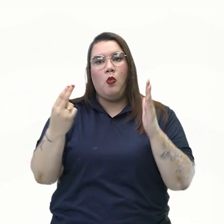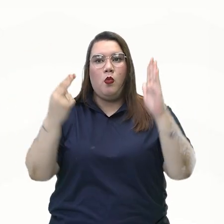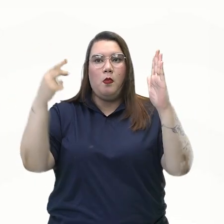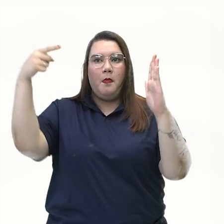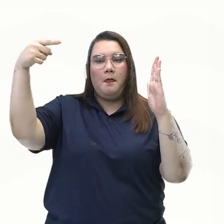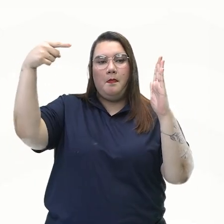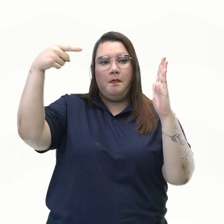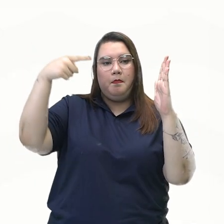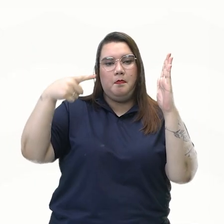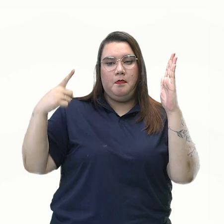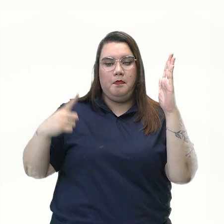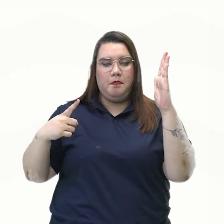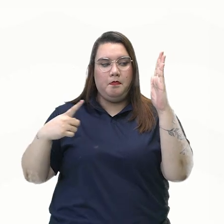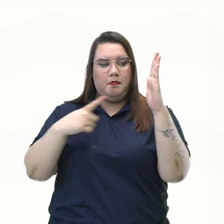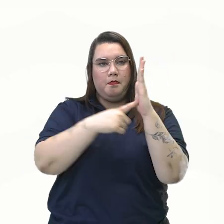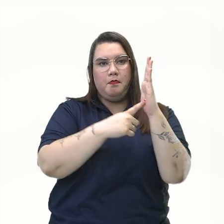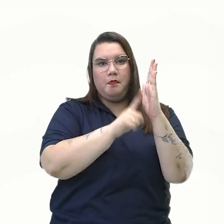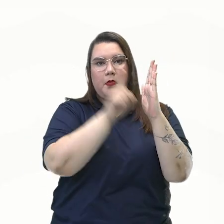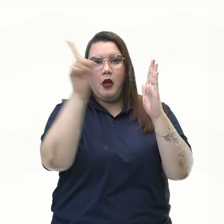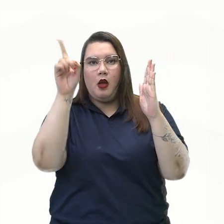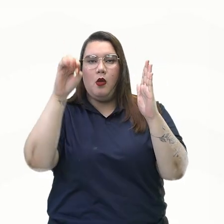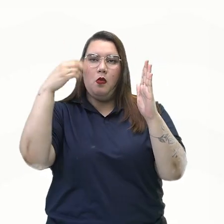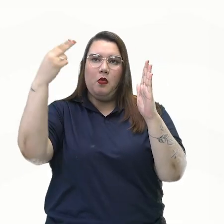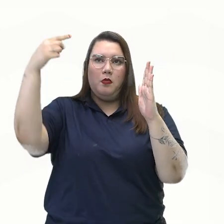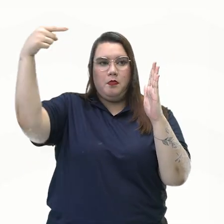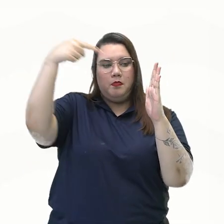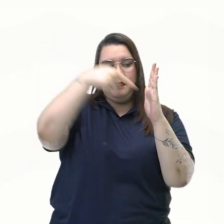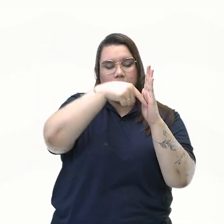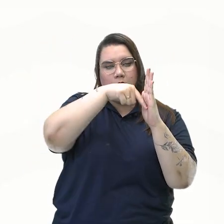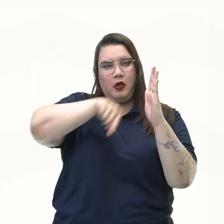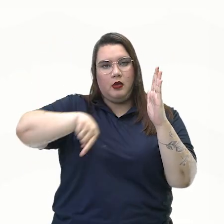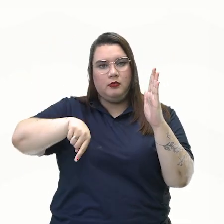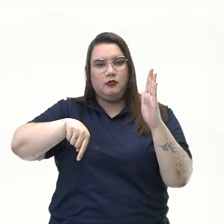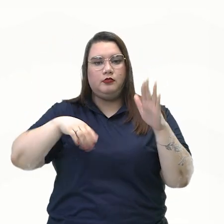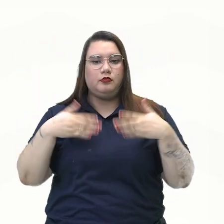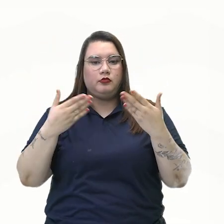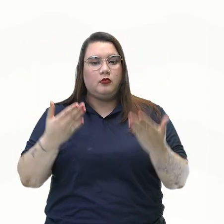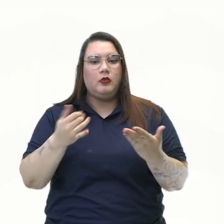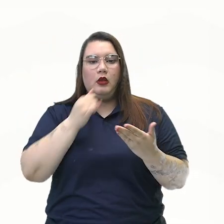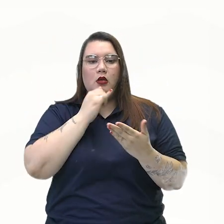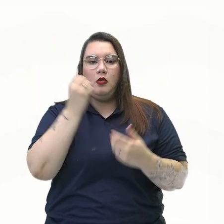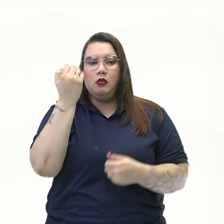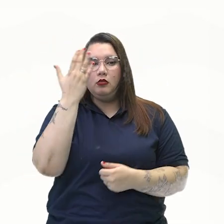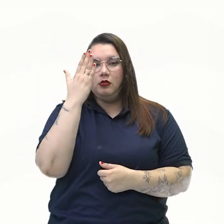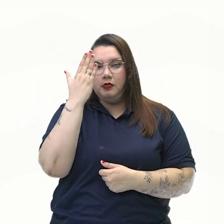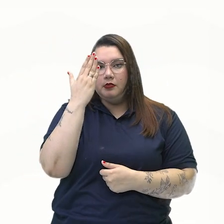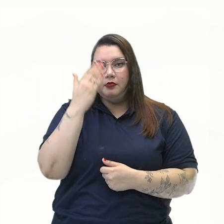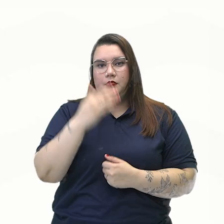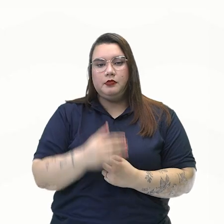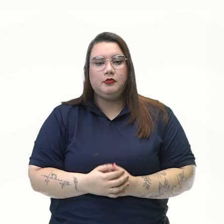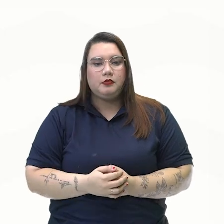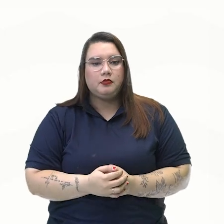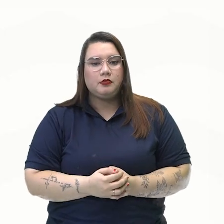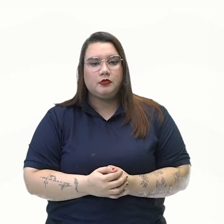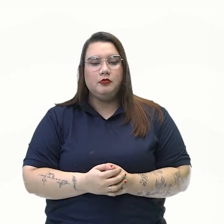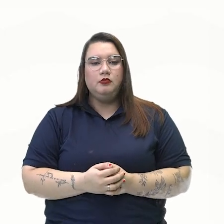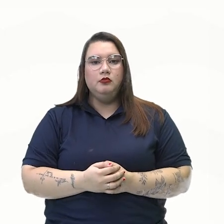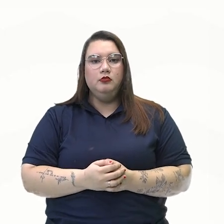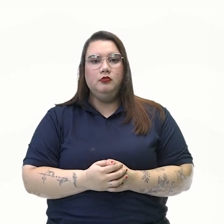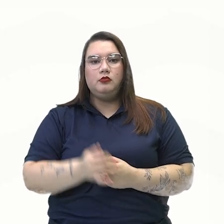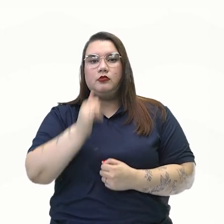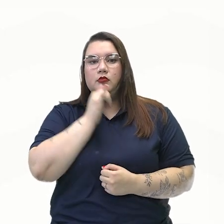eu tivesse aí, como demos o exemplo do espelho, eu tenho quando a luz bate em uma superfície e